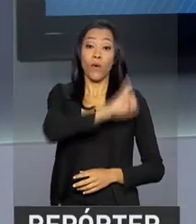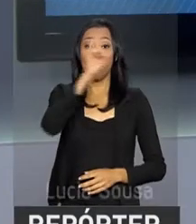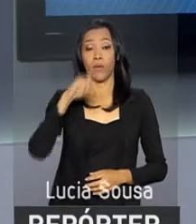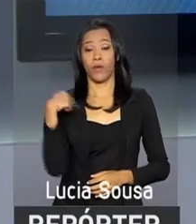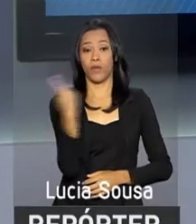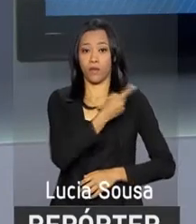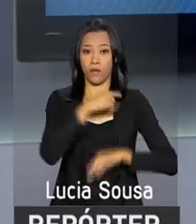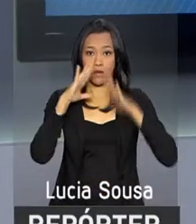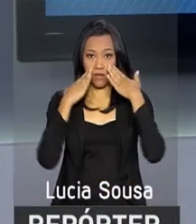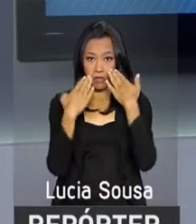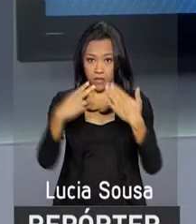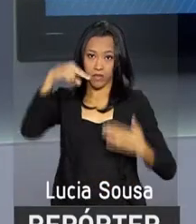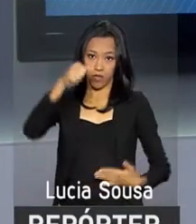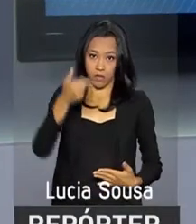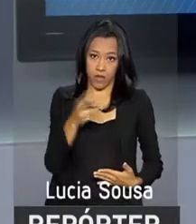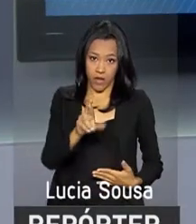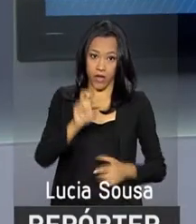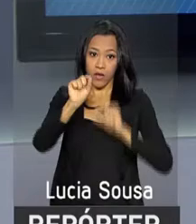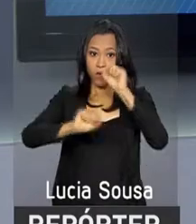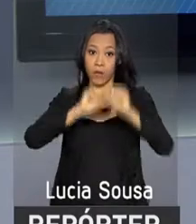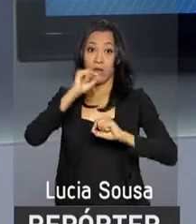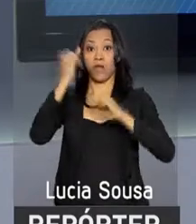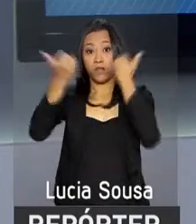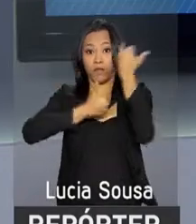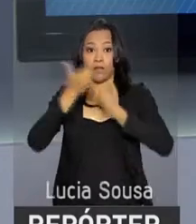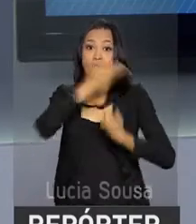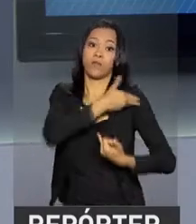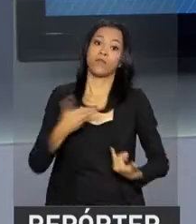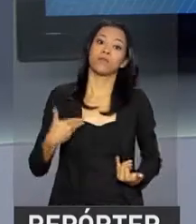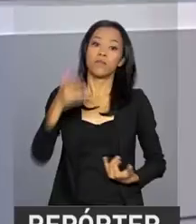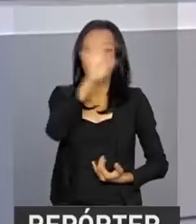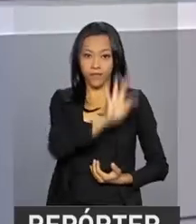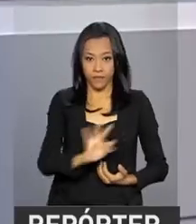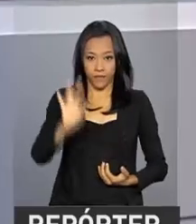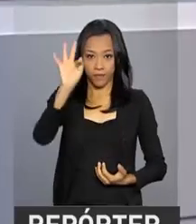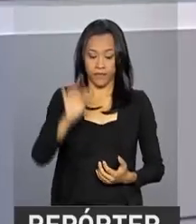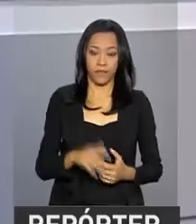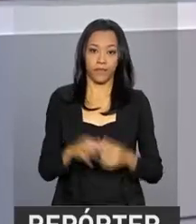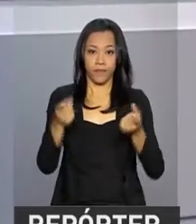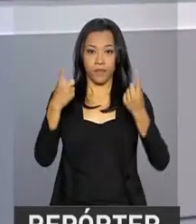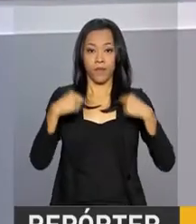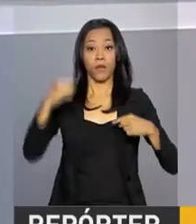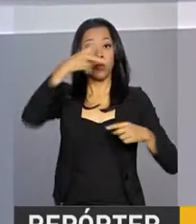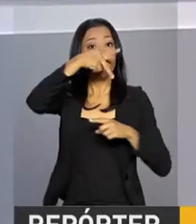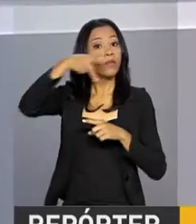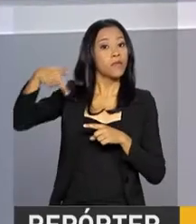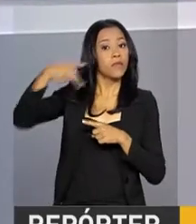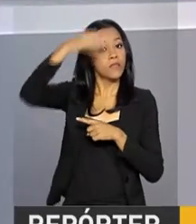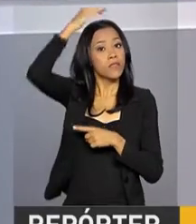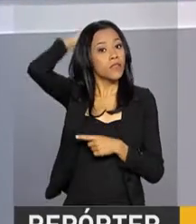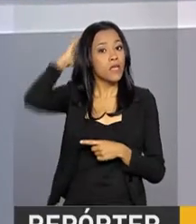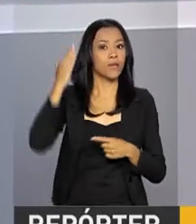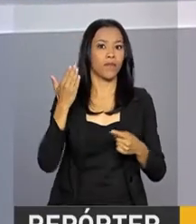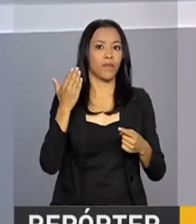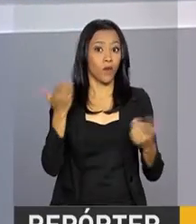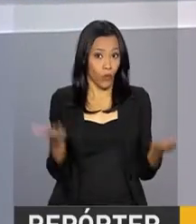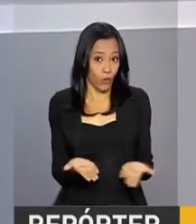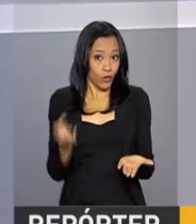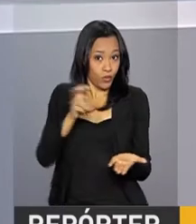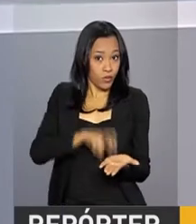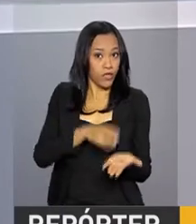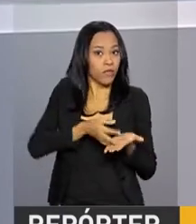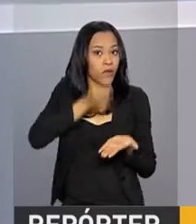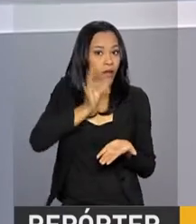Olá, estamos de volta com o repórter NBR e as notícias do governo federal. O presidente Michel Temer tomou o café da manhã hoje